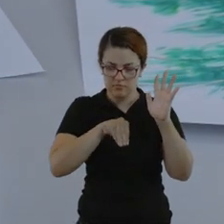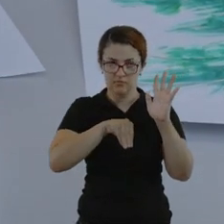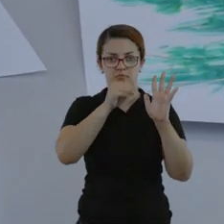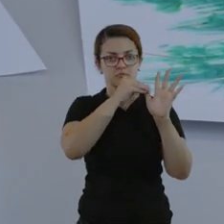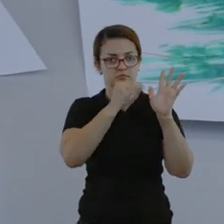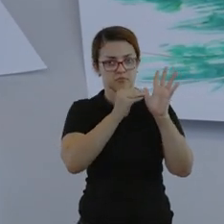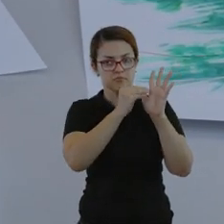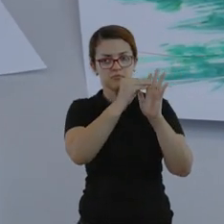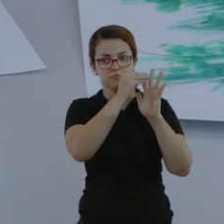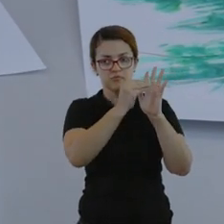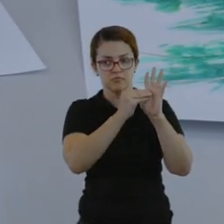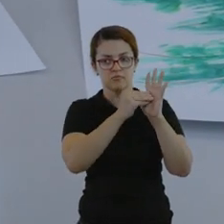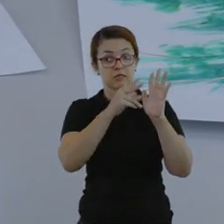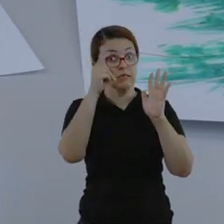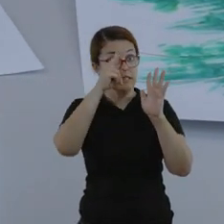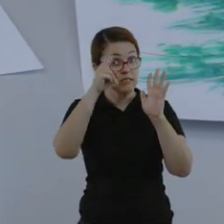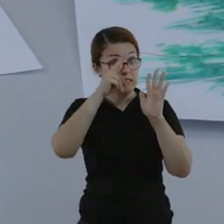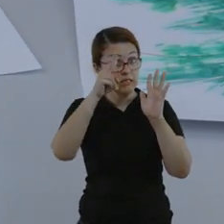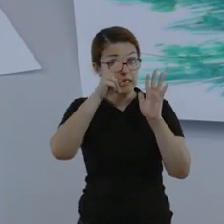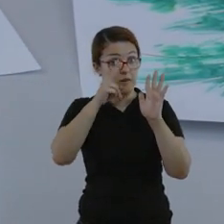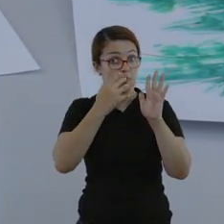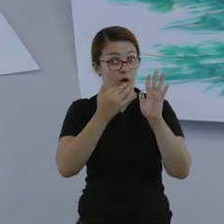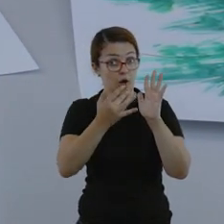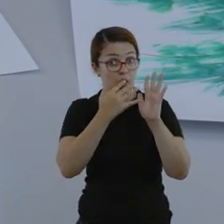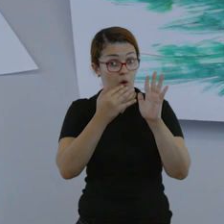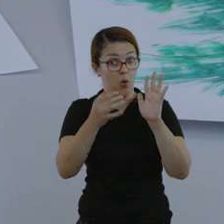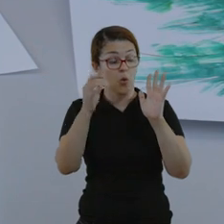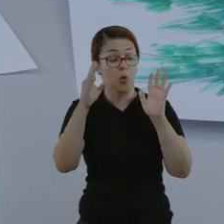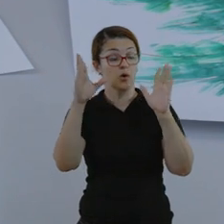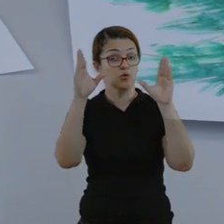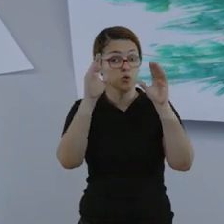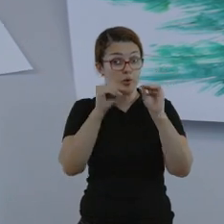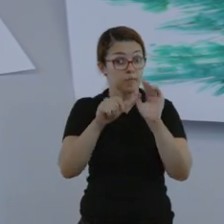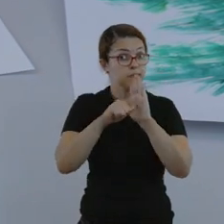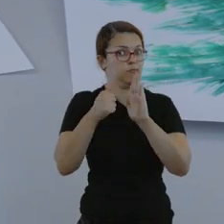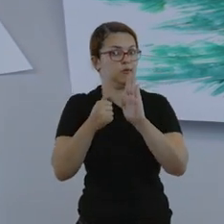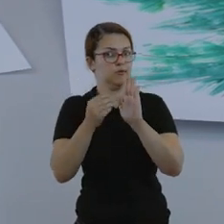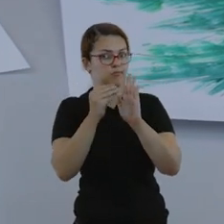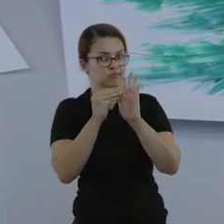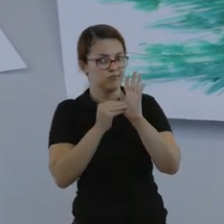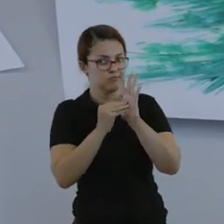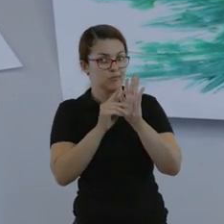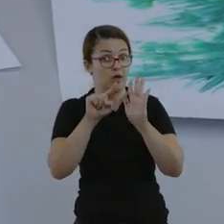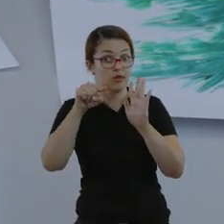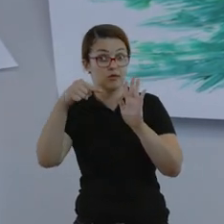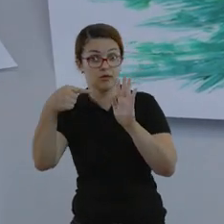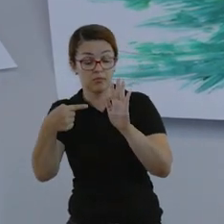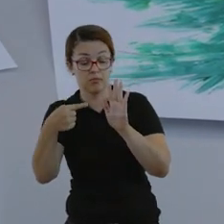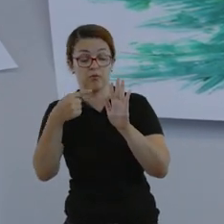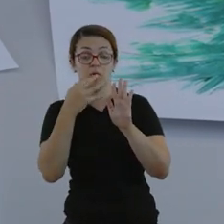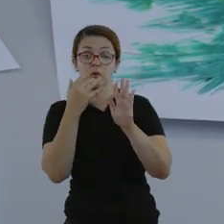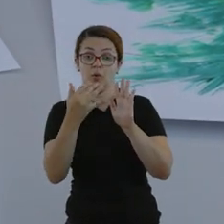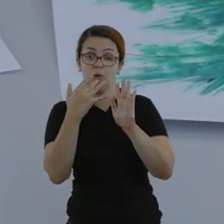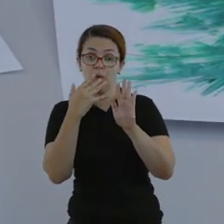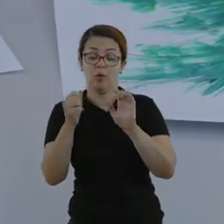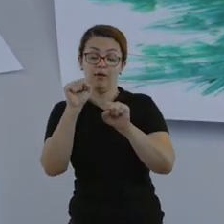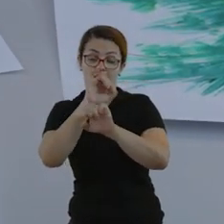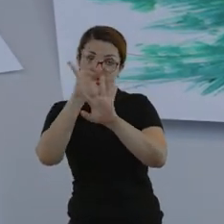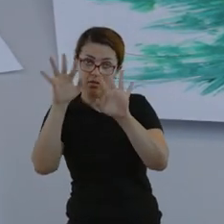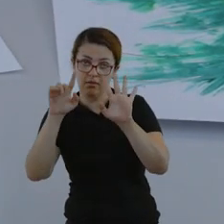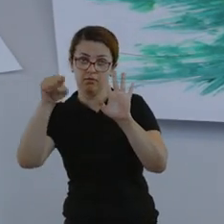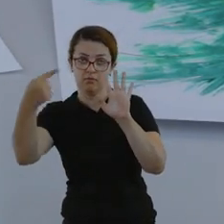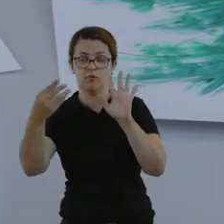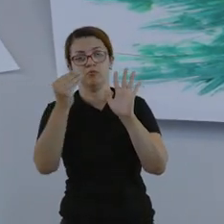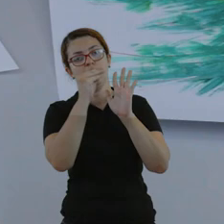Sempre bom lembrar que a cor escura vem primeiro. Primeiro a gente coloca a cor escura e depois a gente trabalha com uma cor mais